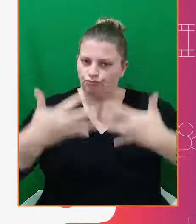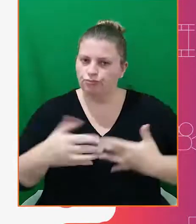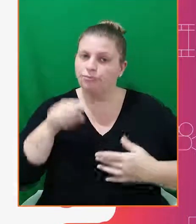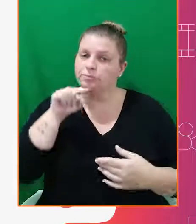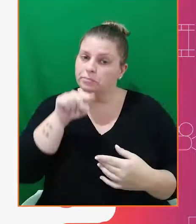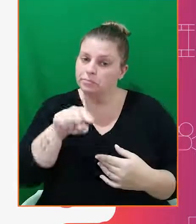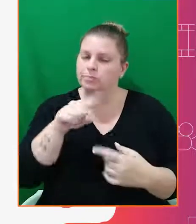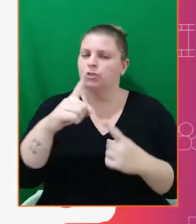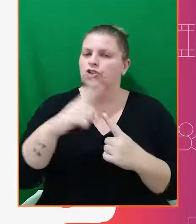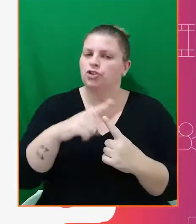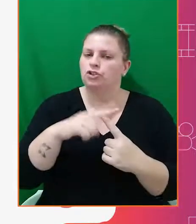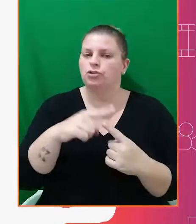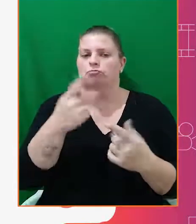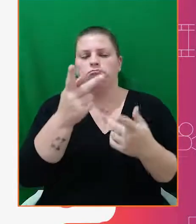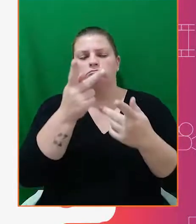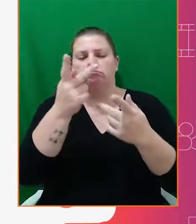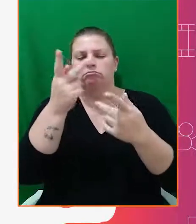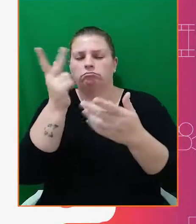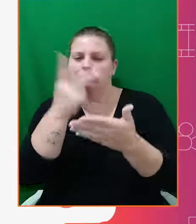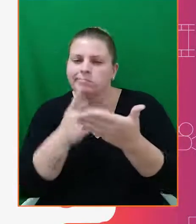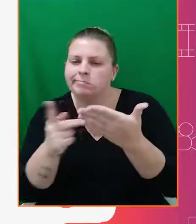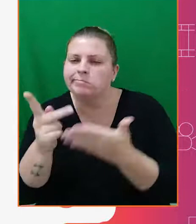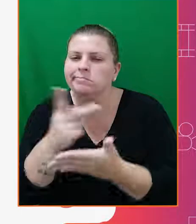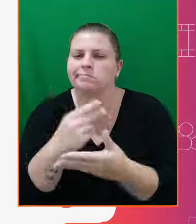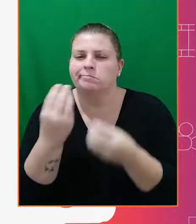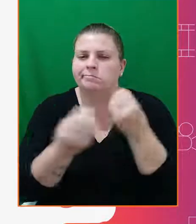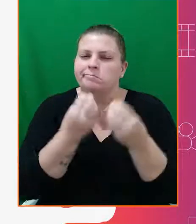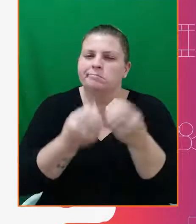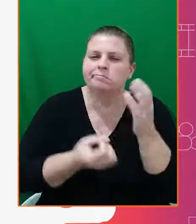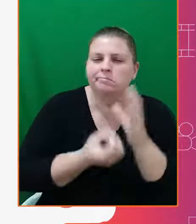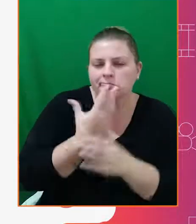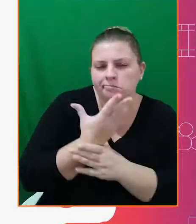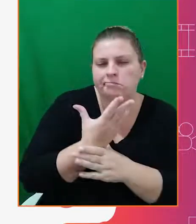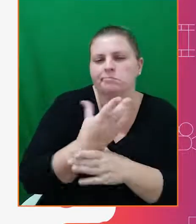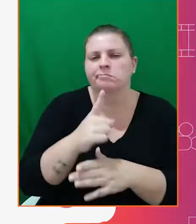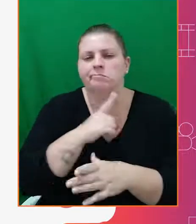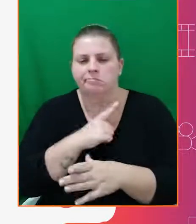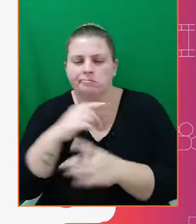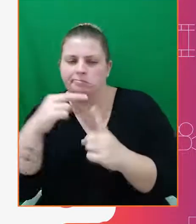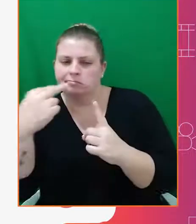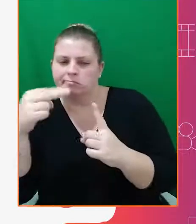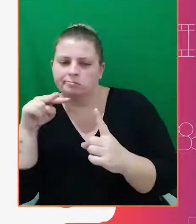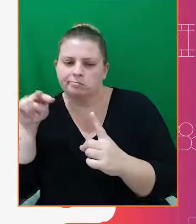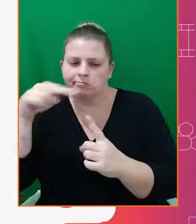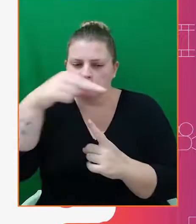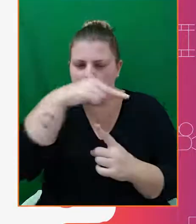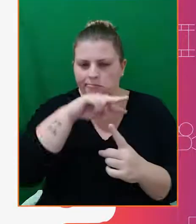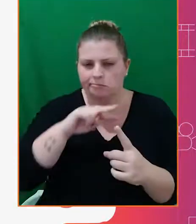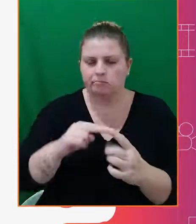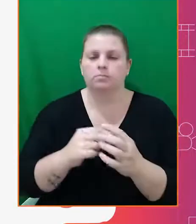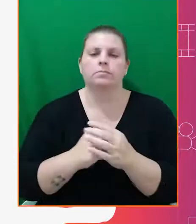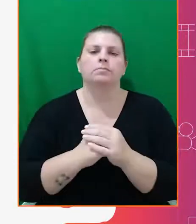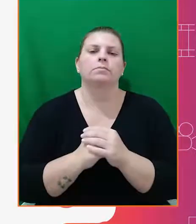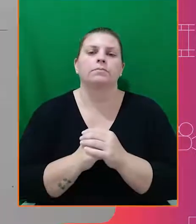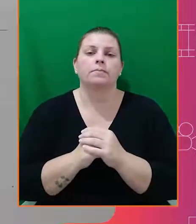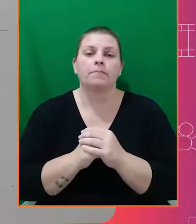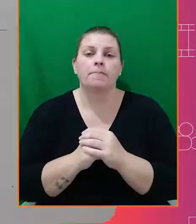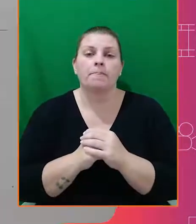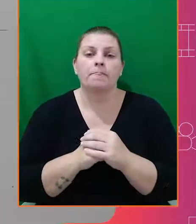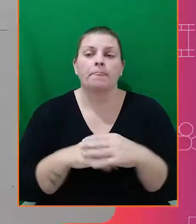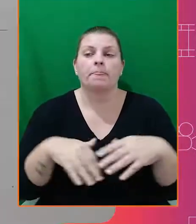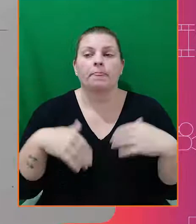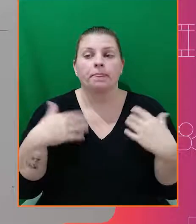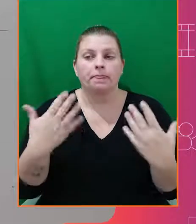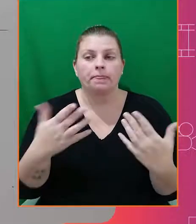de desenho que vamos aprender hoje: como criar imagens em perspectiva linear com um ponto de fuga.